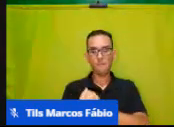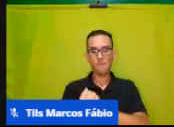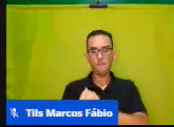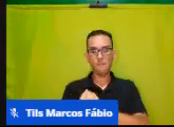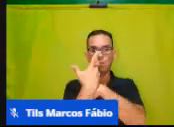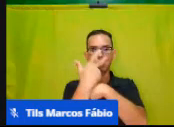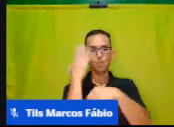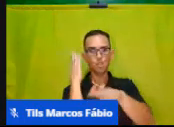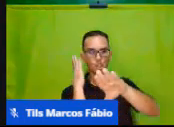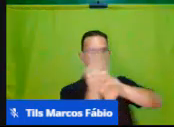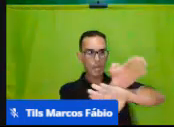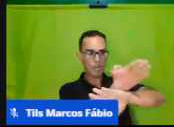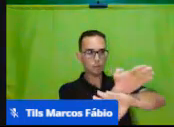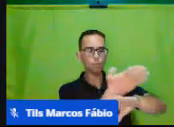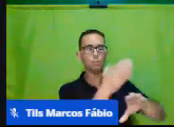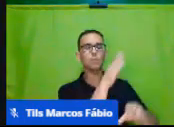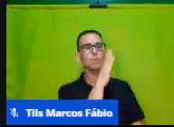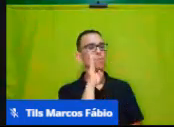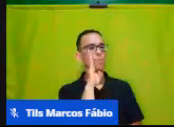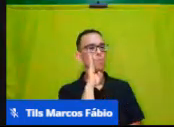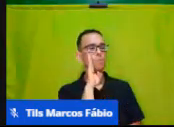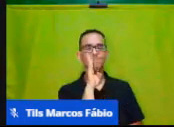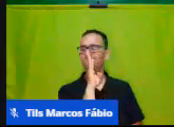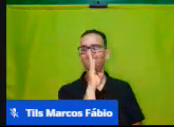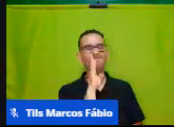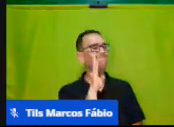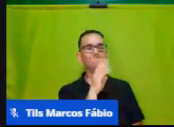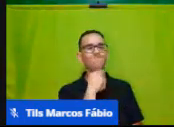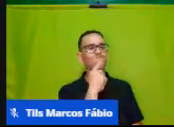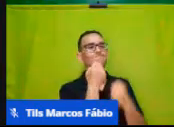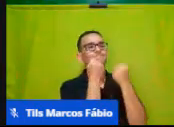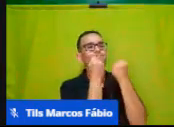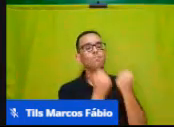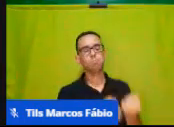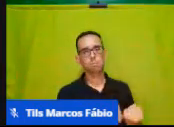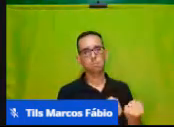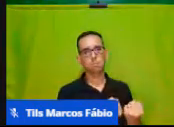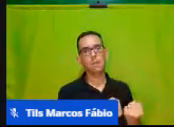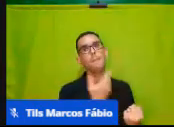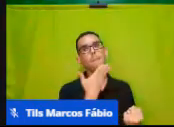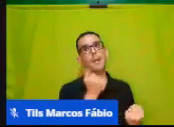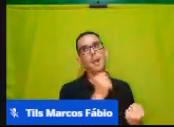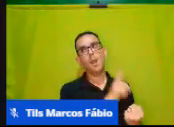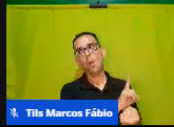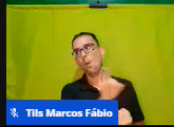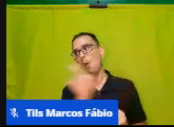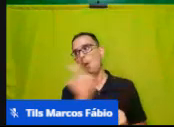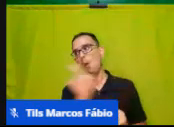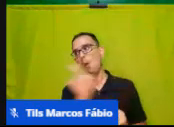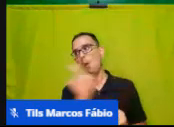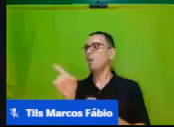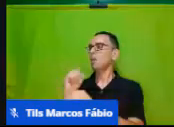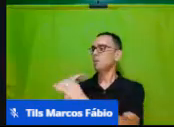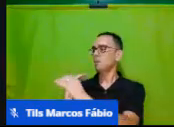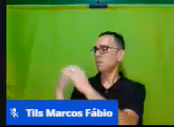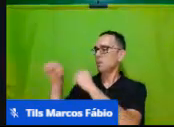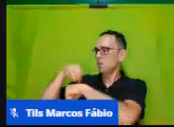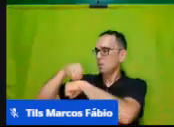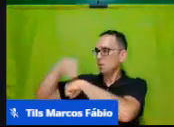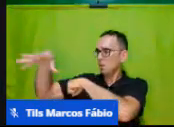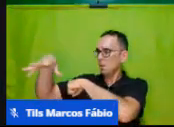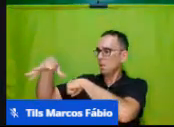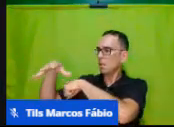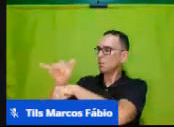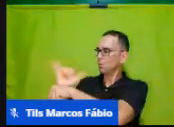demais. Aí eu tenho feito dessa forma, eu subo para o YouTube e com isso eu compartilho o link do